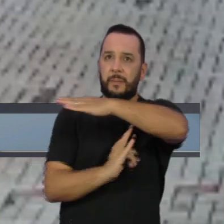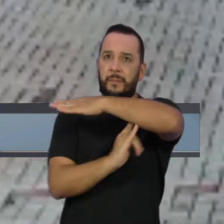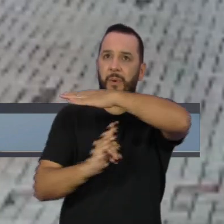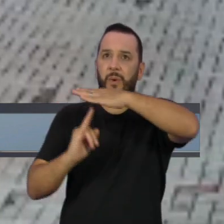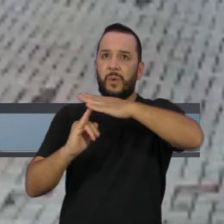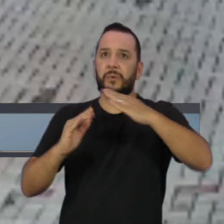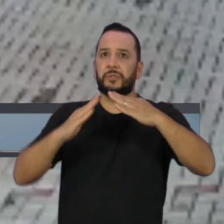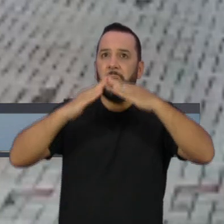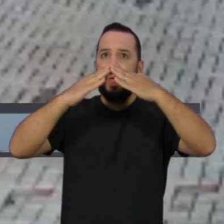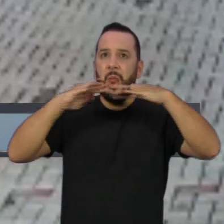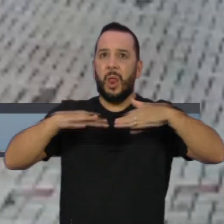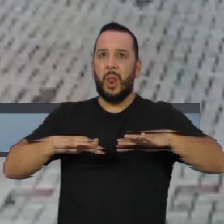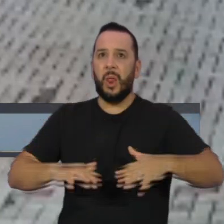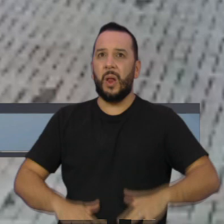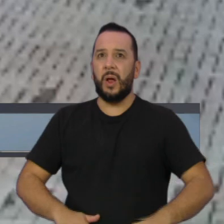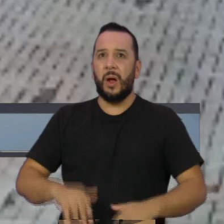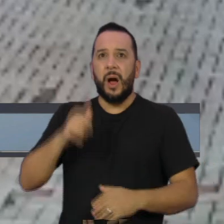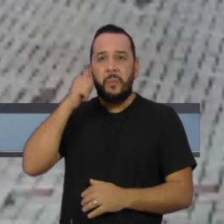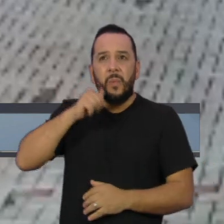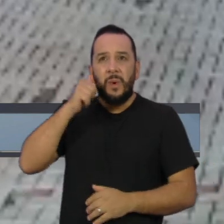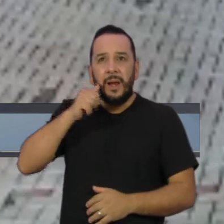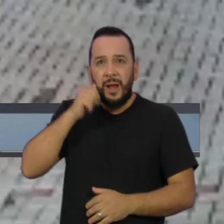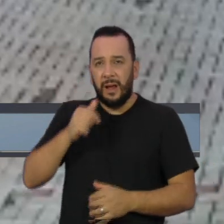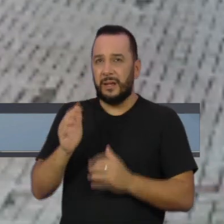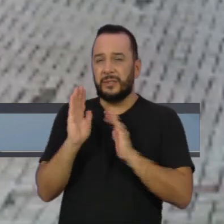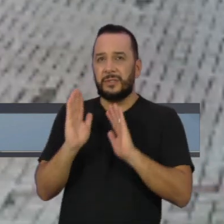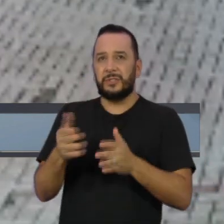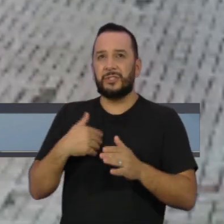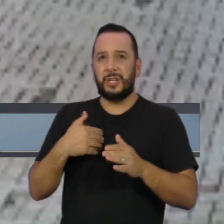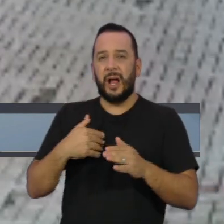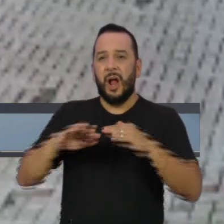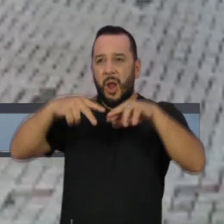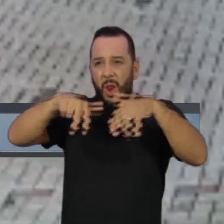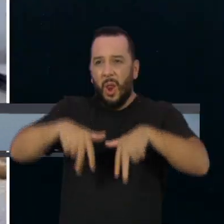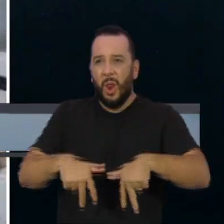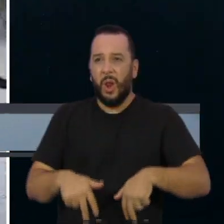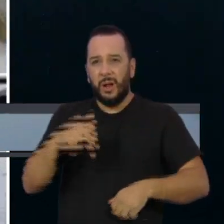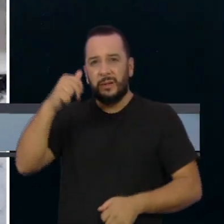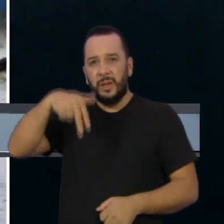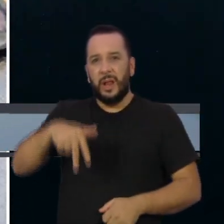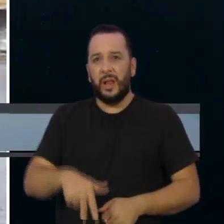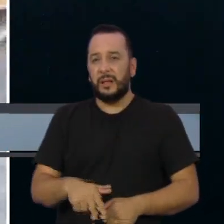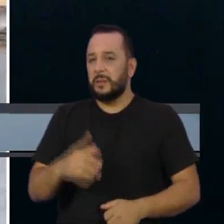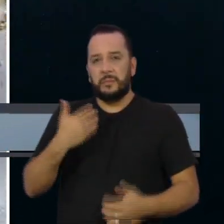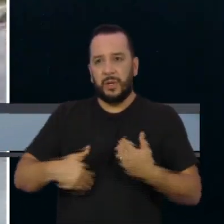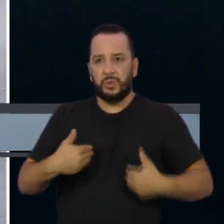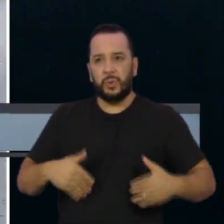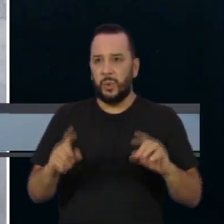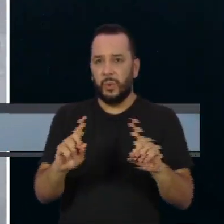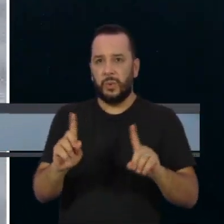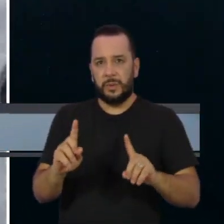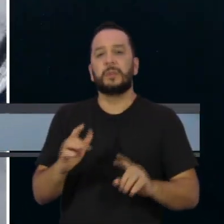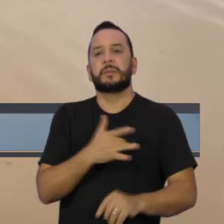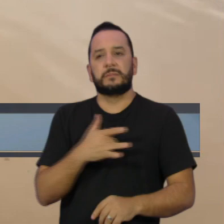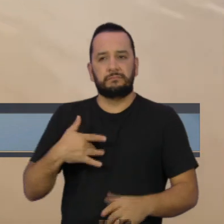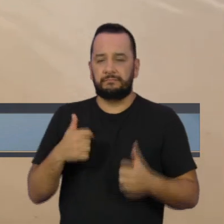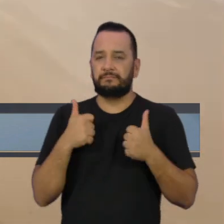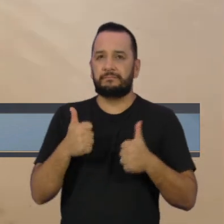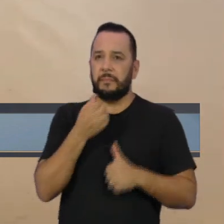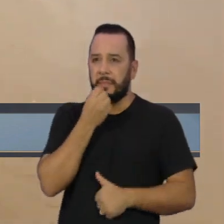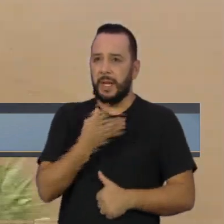do grande volume de chuva uma mulher que passava pelo local a vida pelos escombros ela não se feriu e passa bem